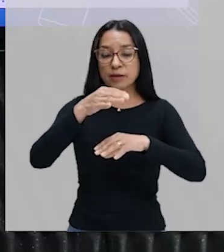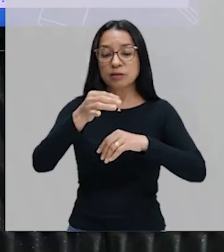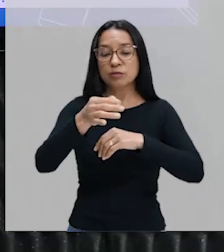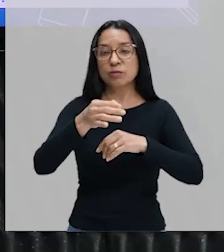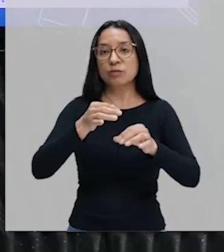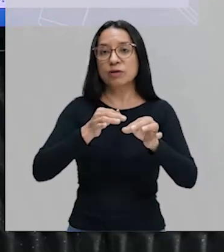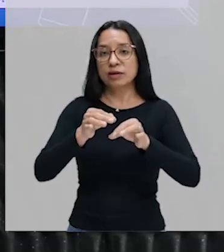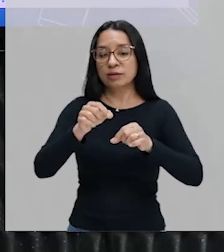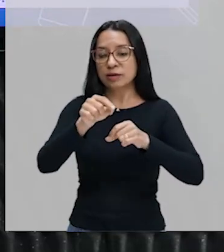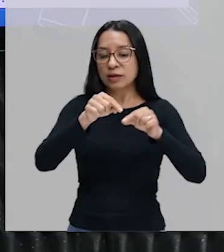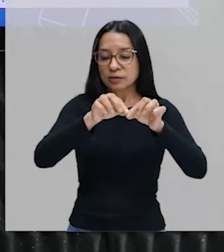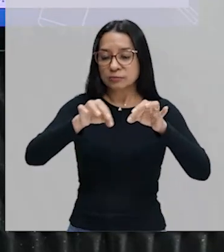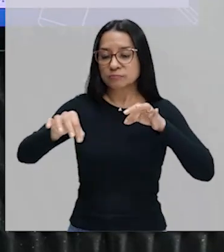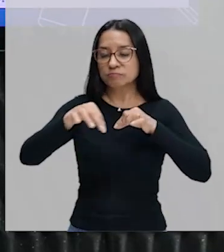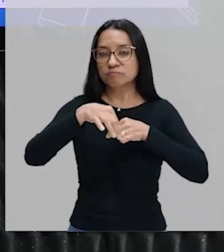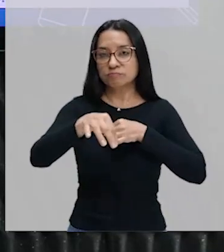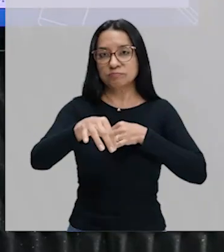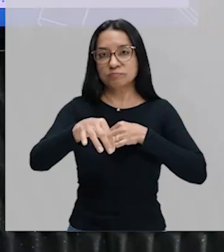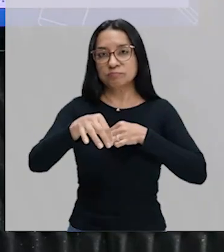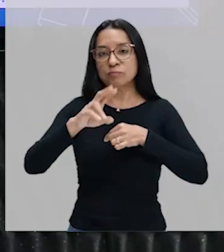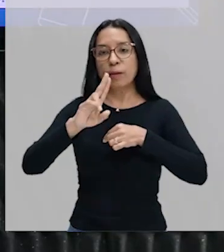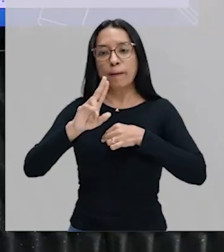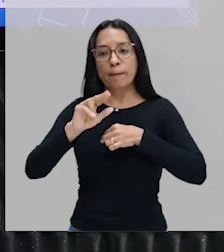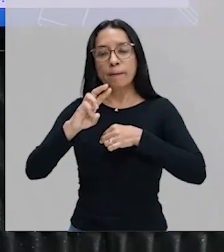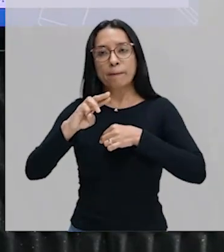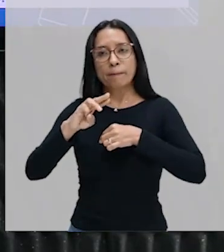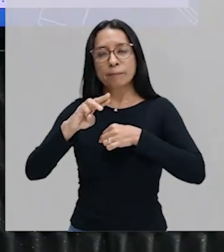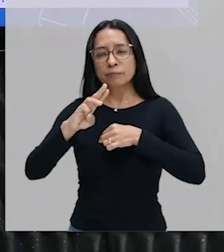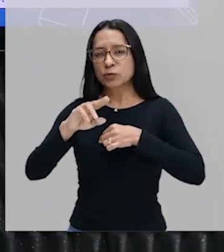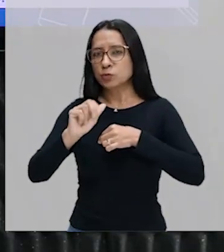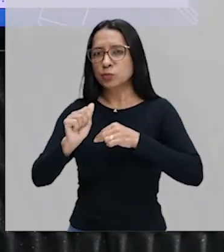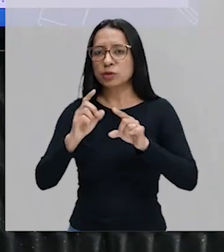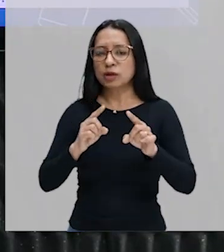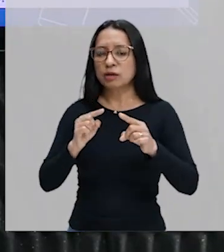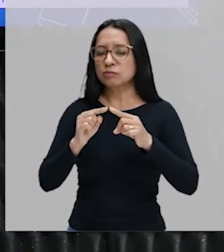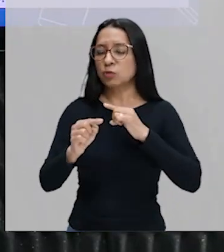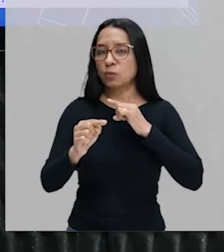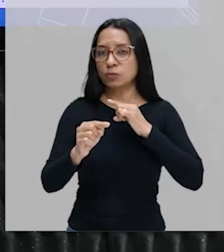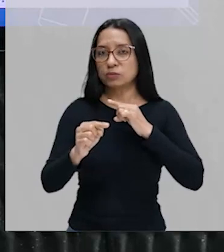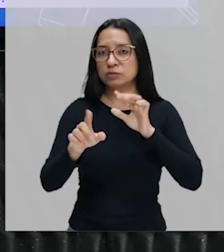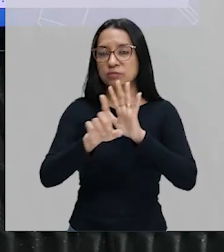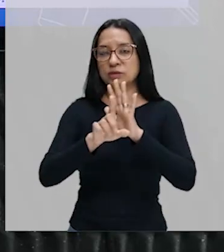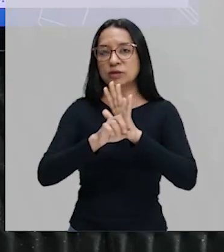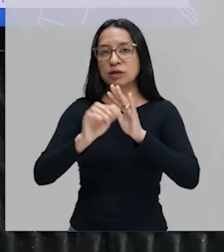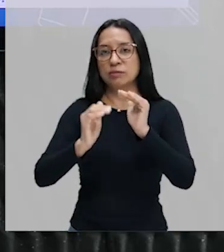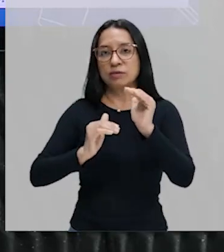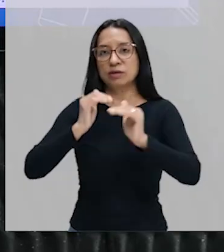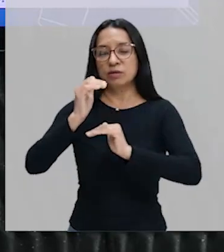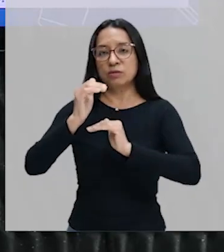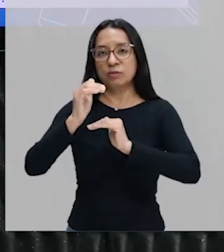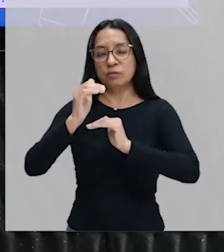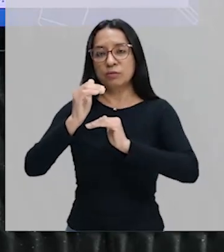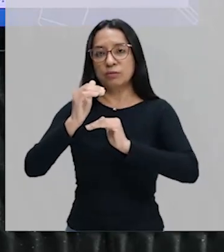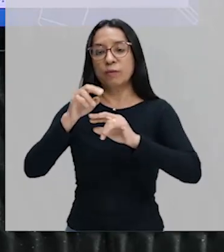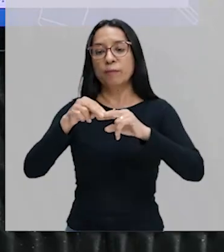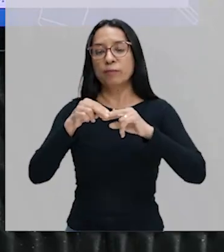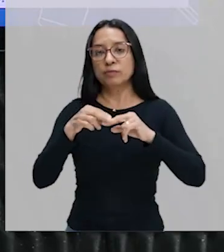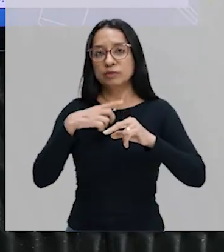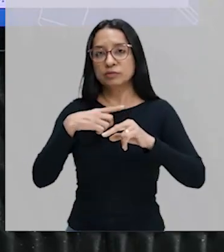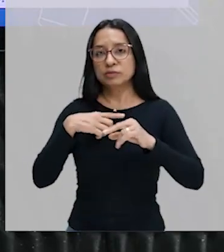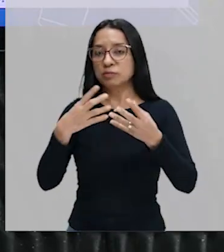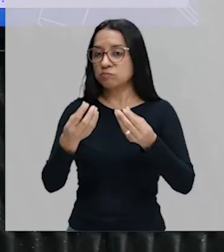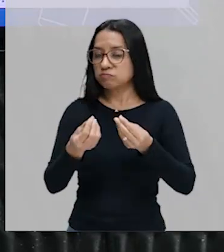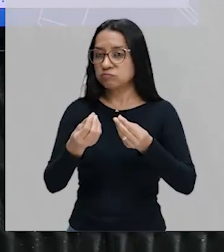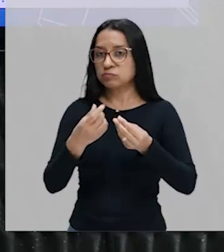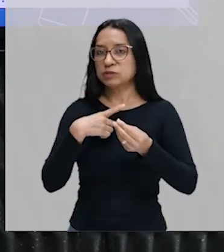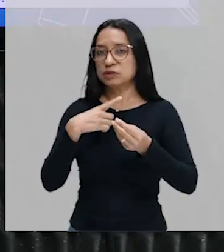ir contra essa lei maior ou tentar passar por cima dela, tá certo? É por isso que muitas vezes nós temos aí